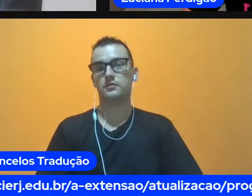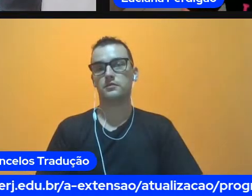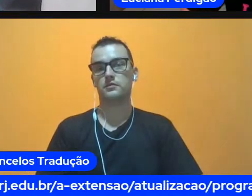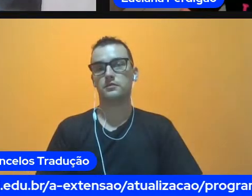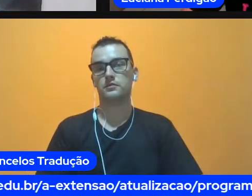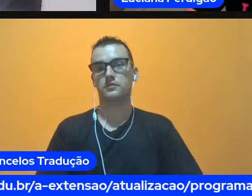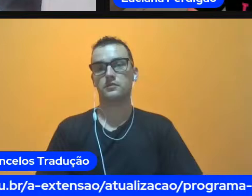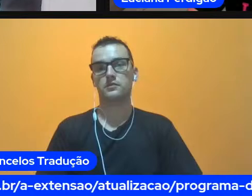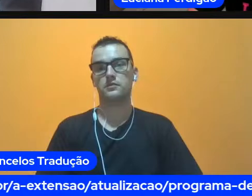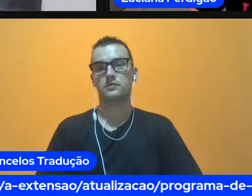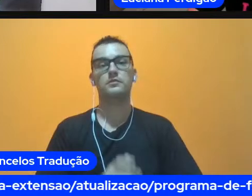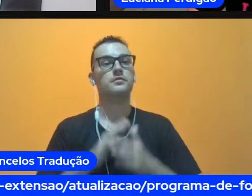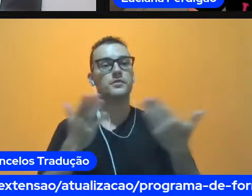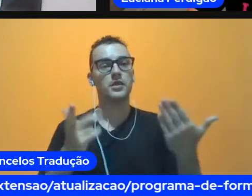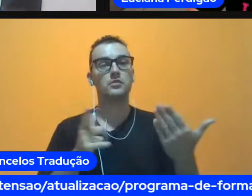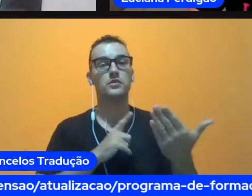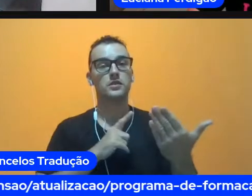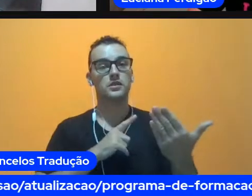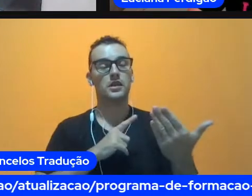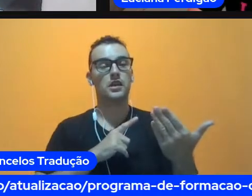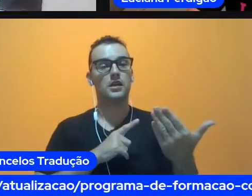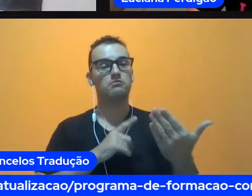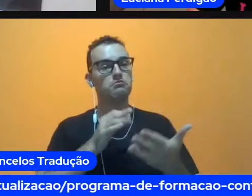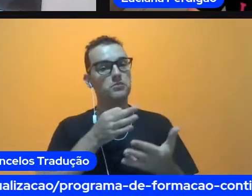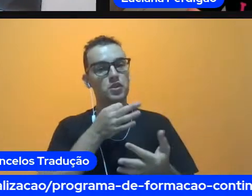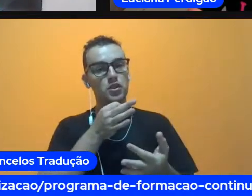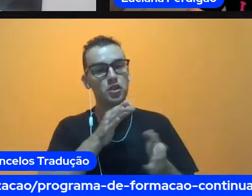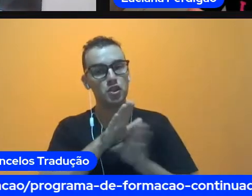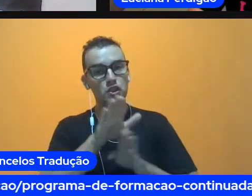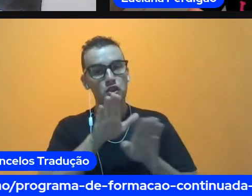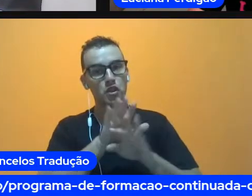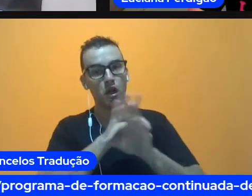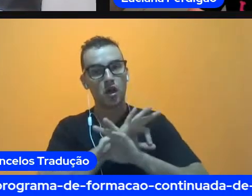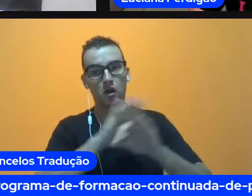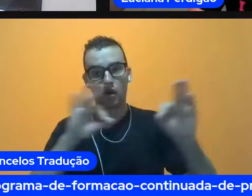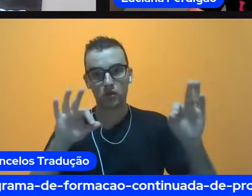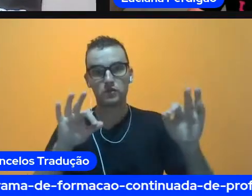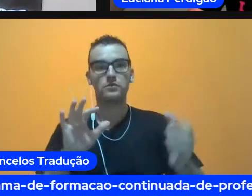Exatamente, uma ótima dica, né? Essa, vamos...